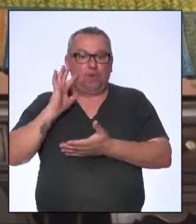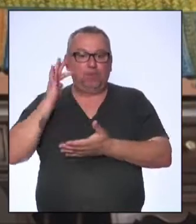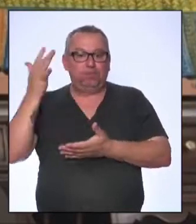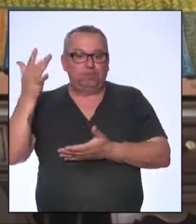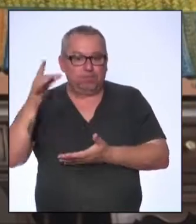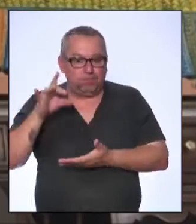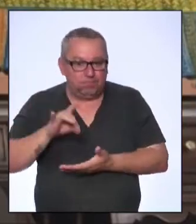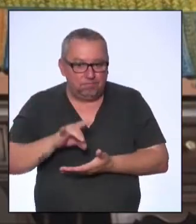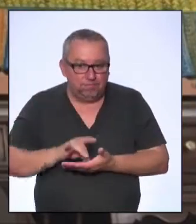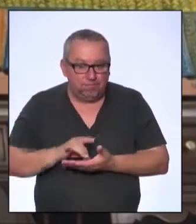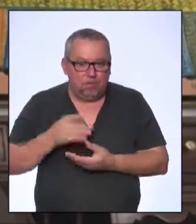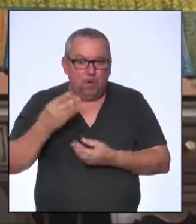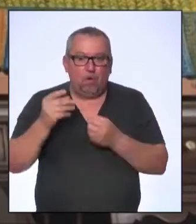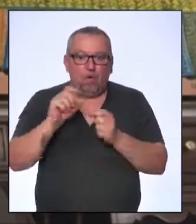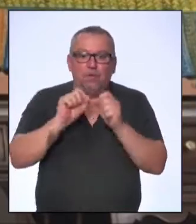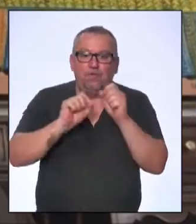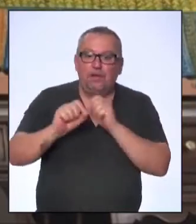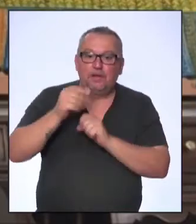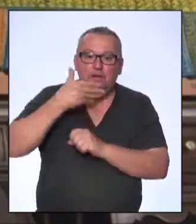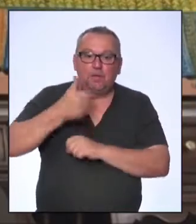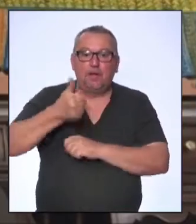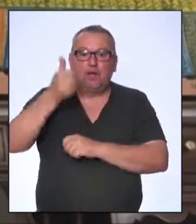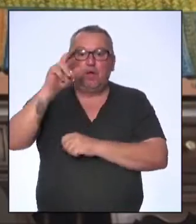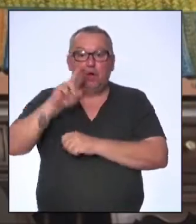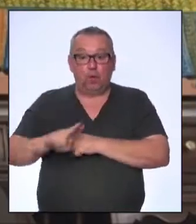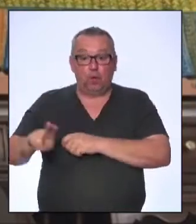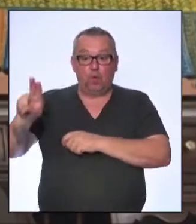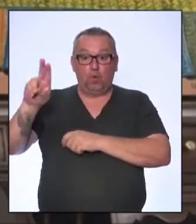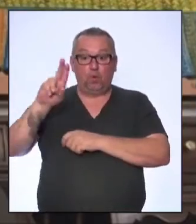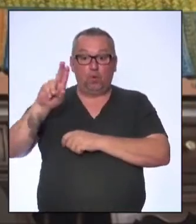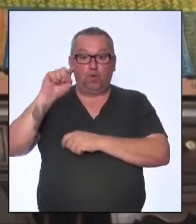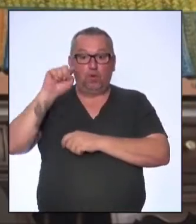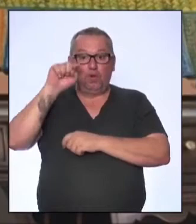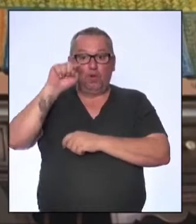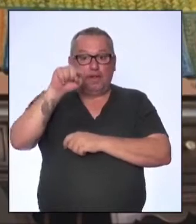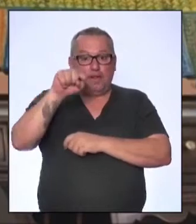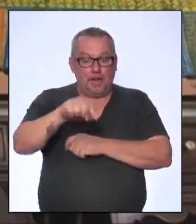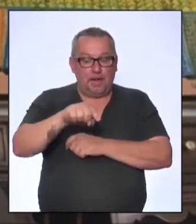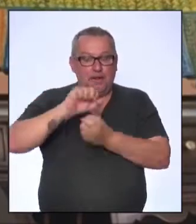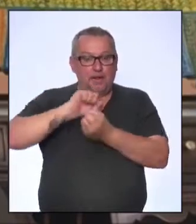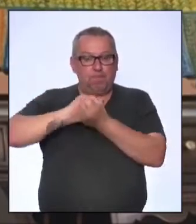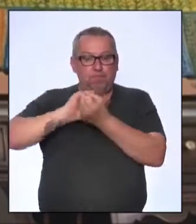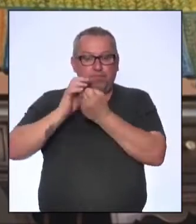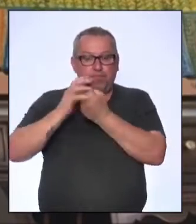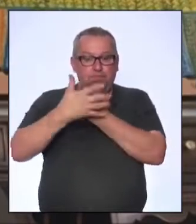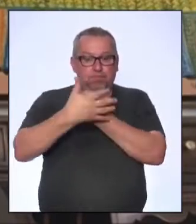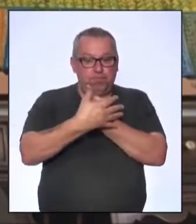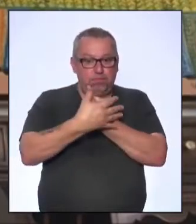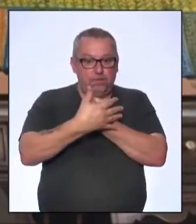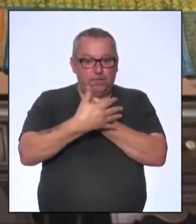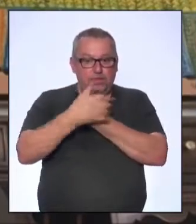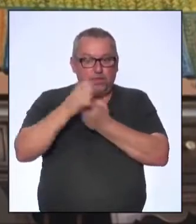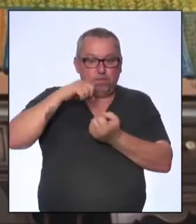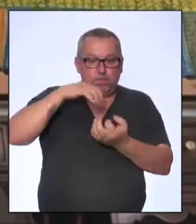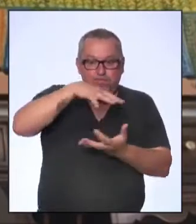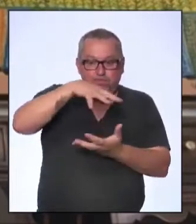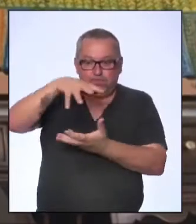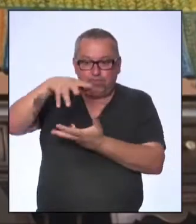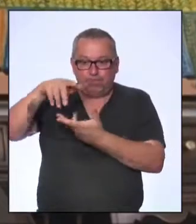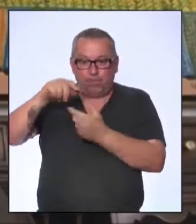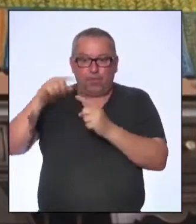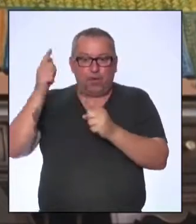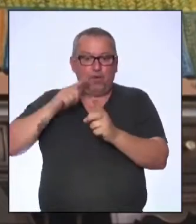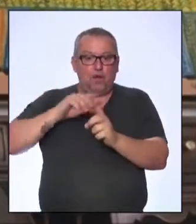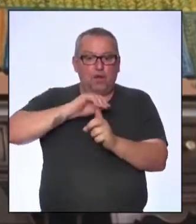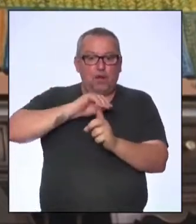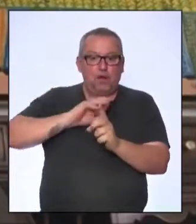Como fazer o melhor uso dessa pandemia para, de fato, envolver os pais? O que seriam